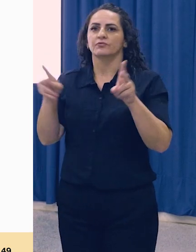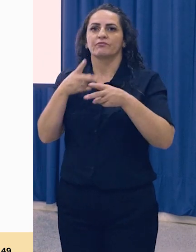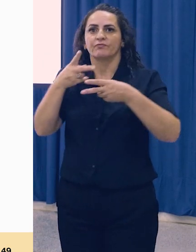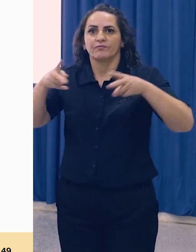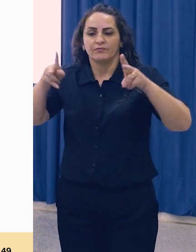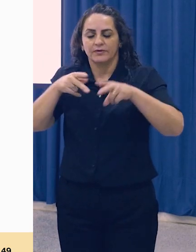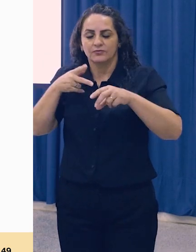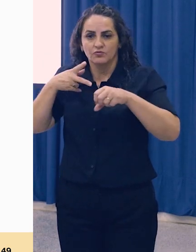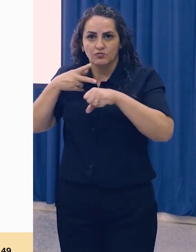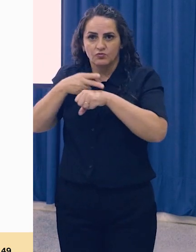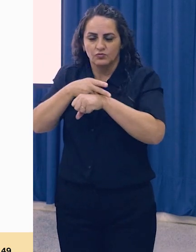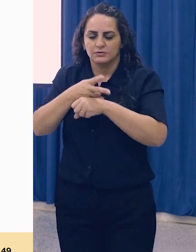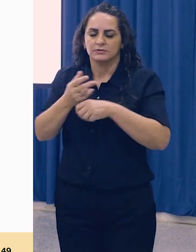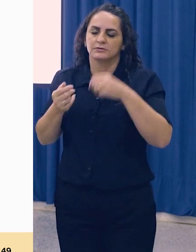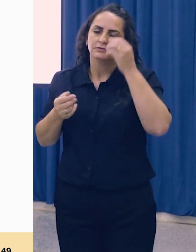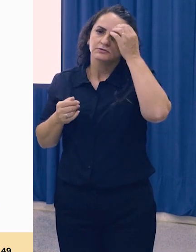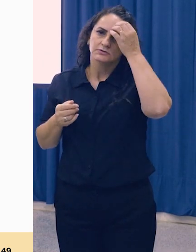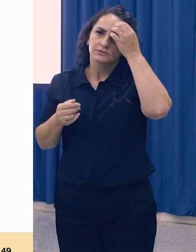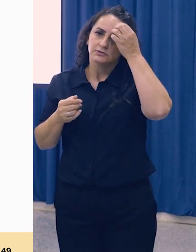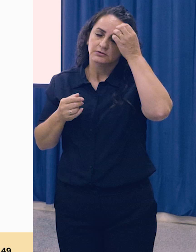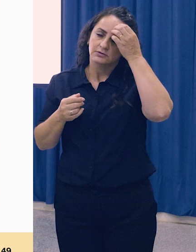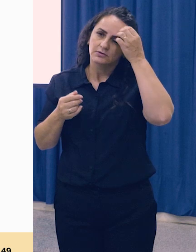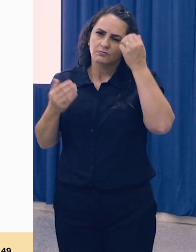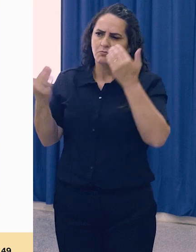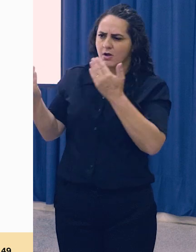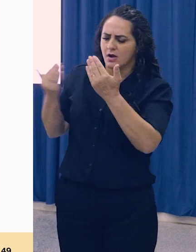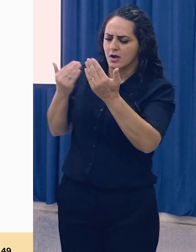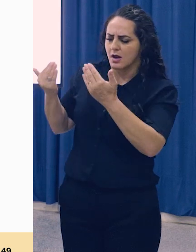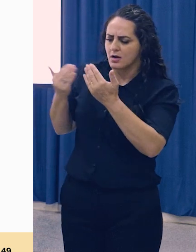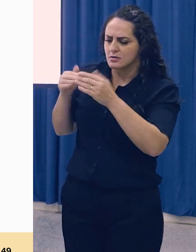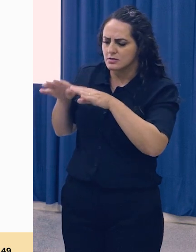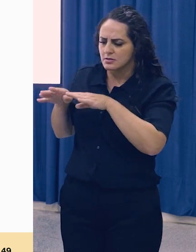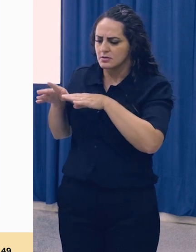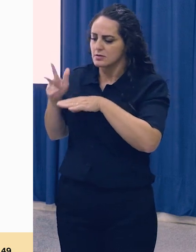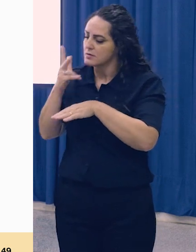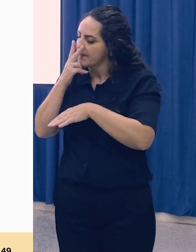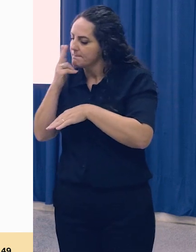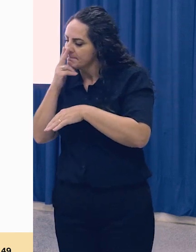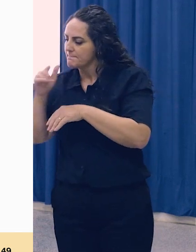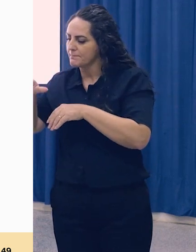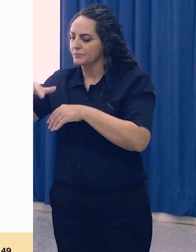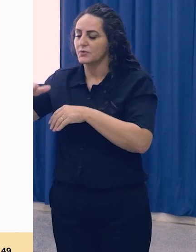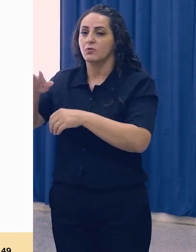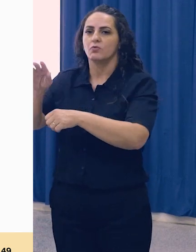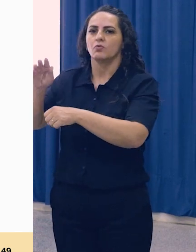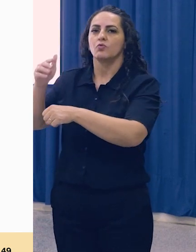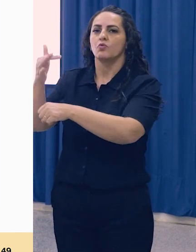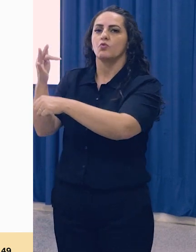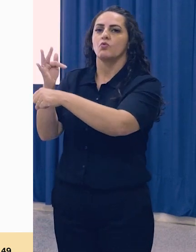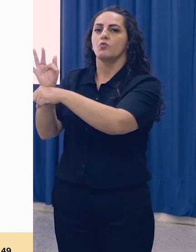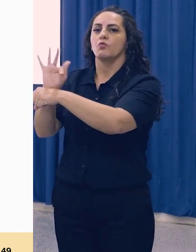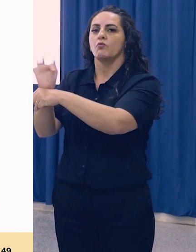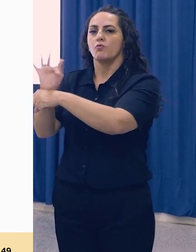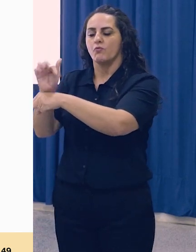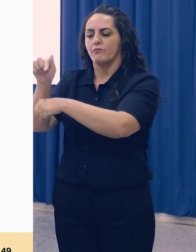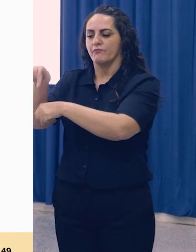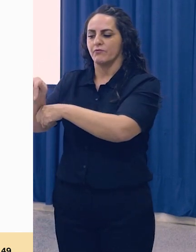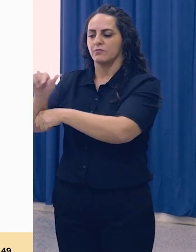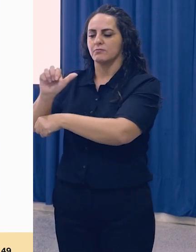que foi numa análise de semelhantes do filme Abigail, que é um filme sobre uma bailarina